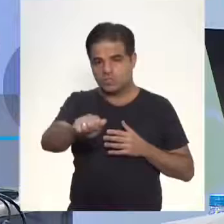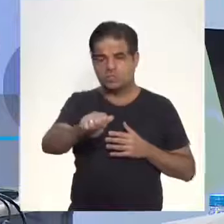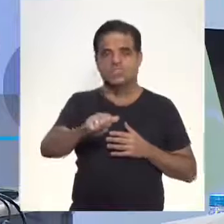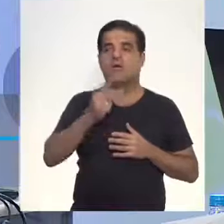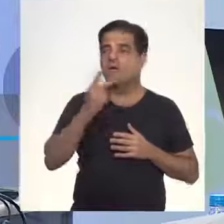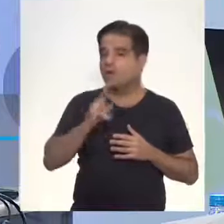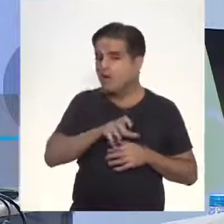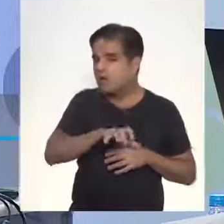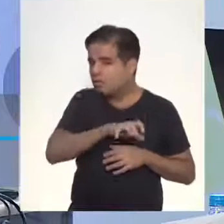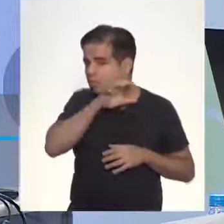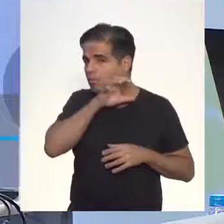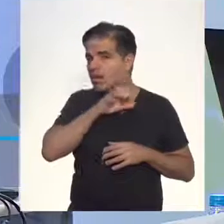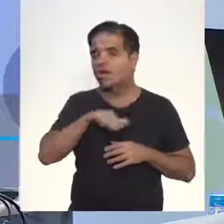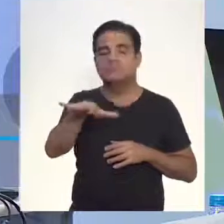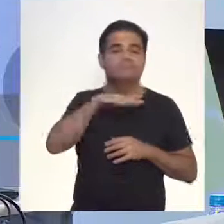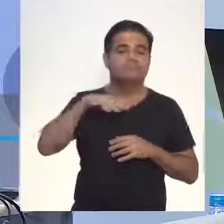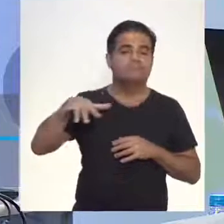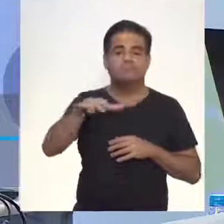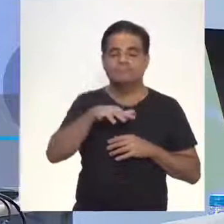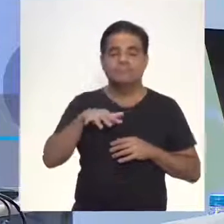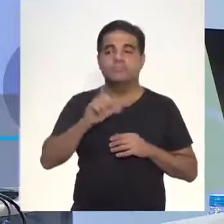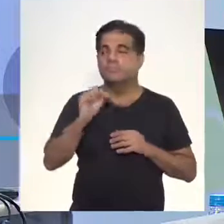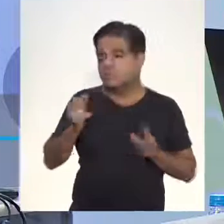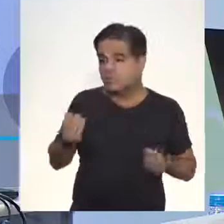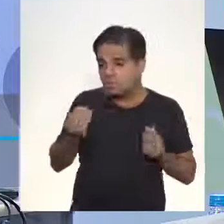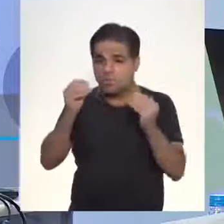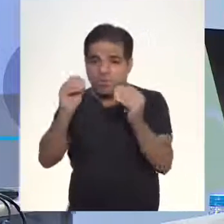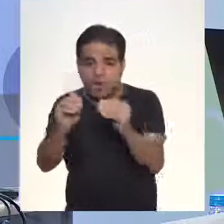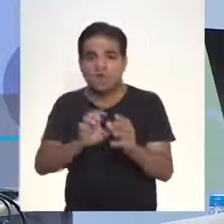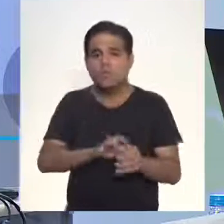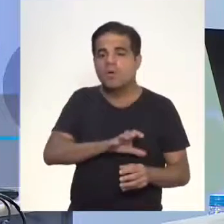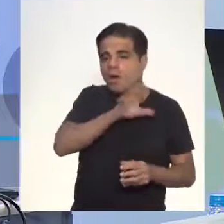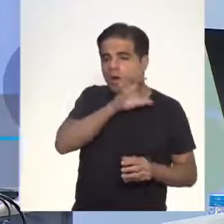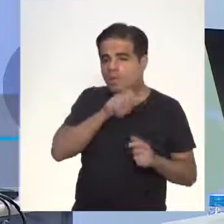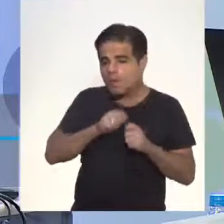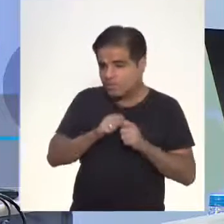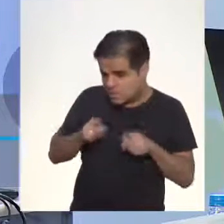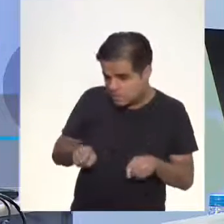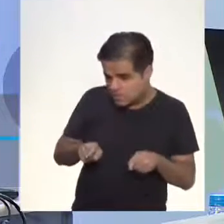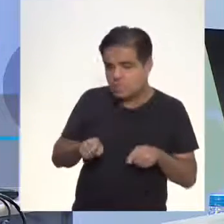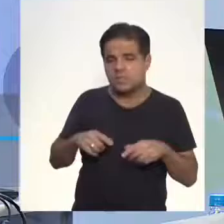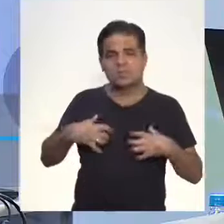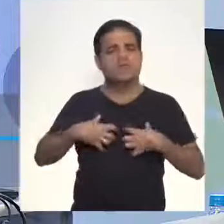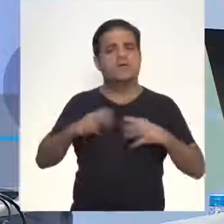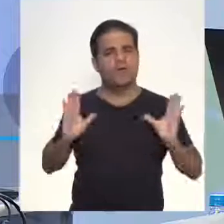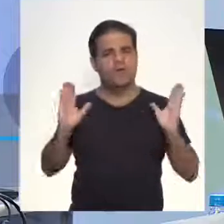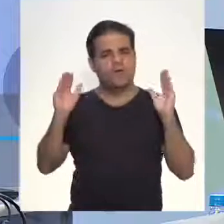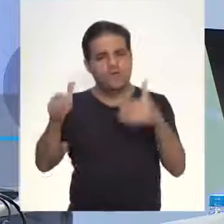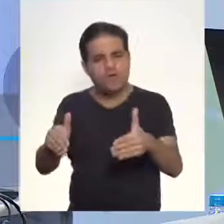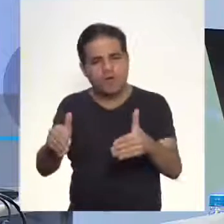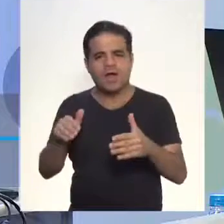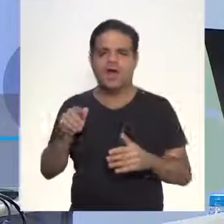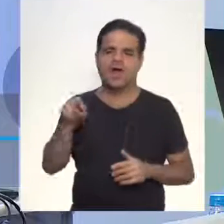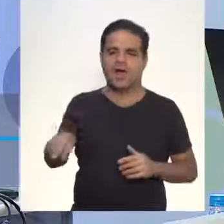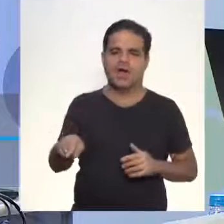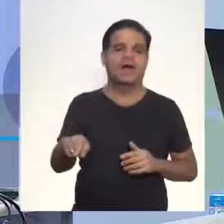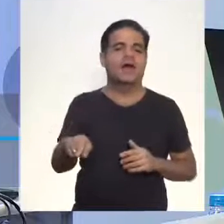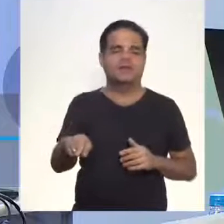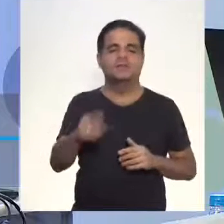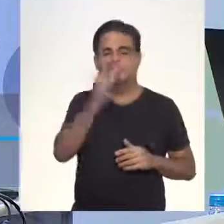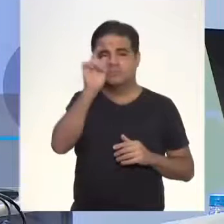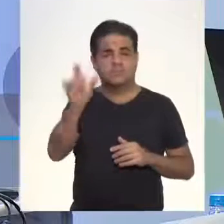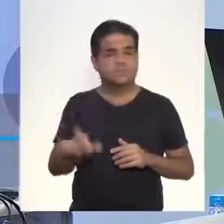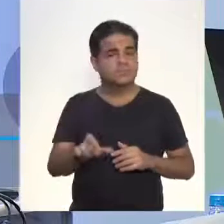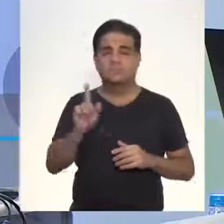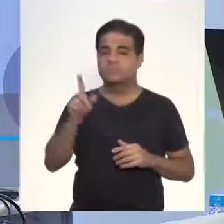a gente está falando de parte biológica. Então, se ele colocasse ali, talvez, o animal está fazendo isso, a gente ficaria focado nessa questão de um ser que não